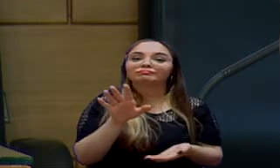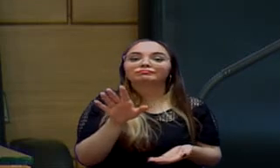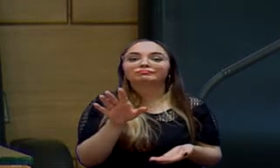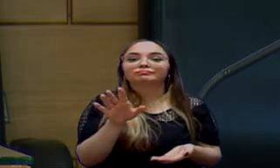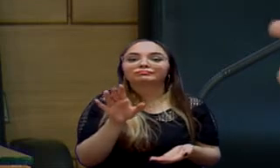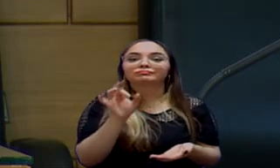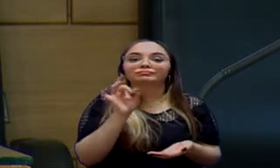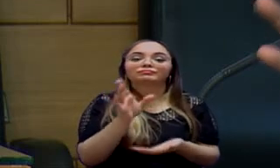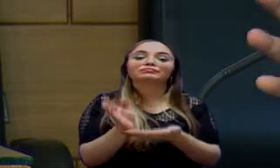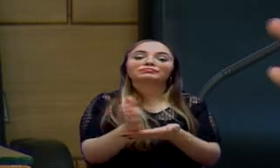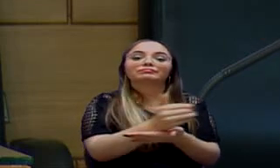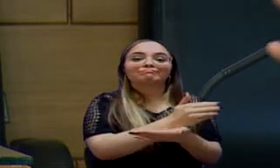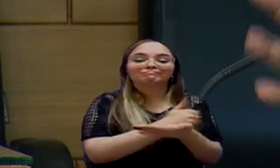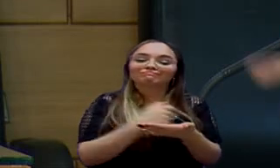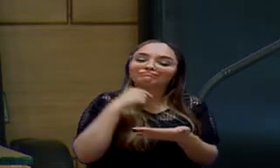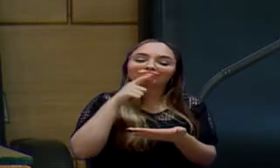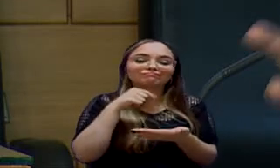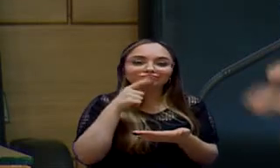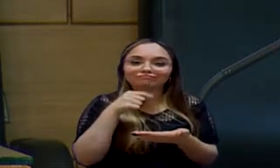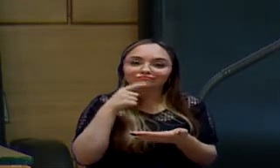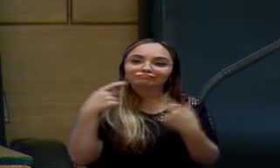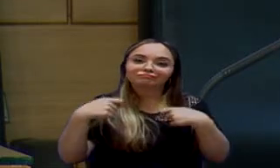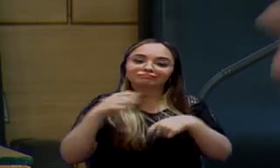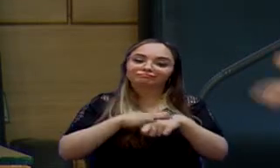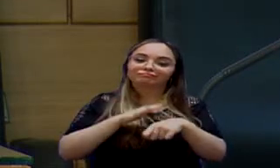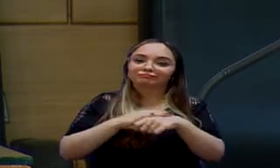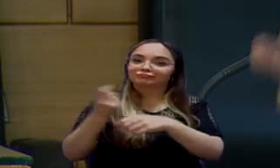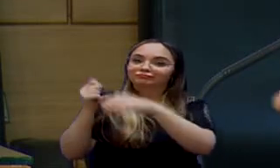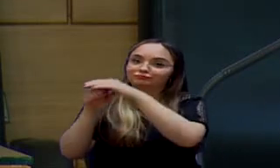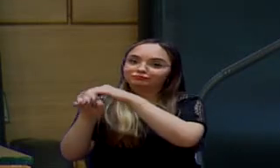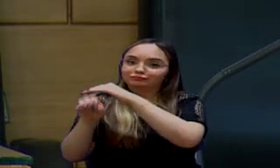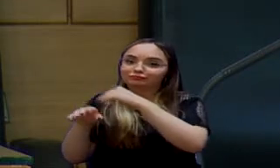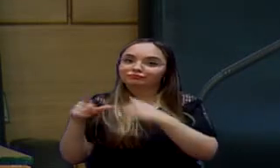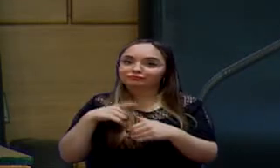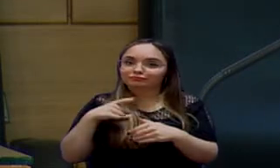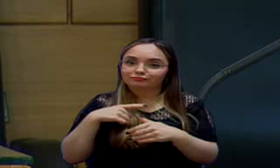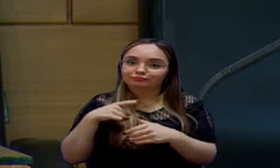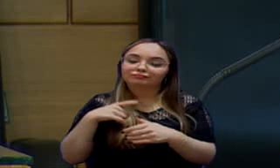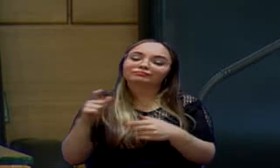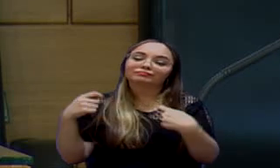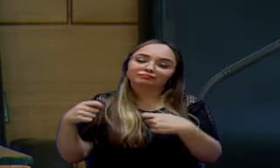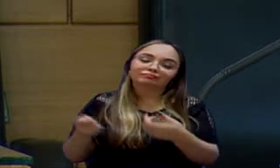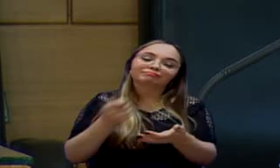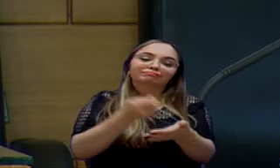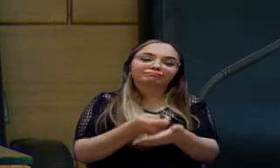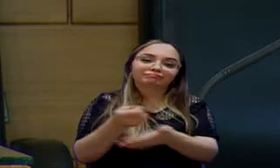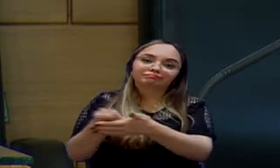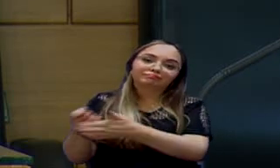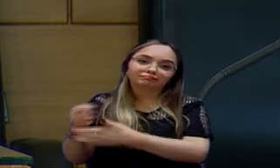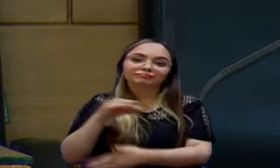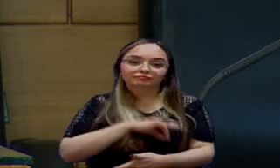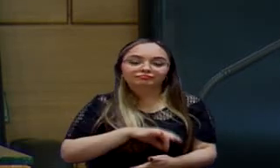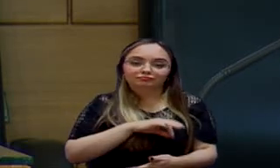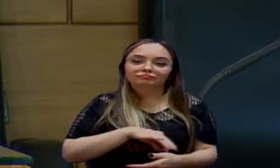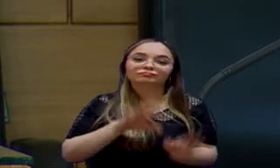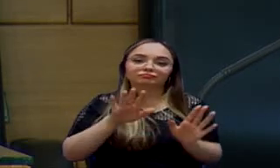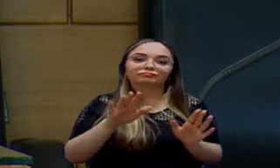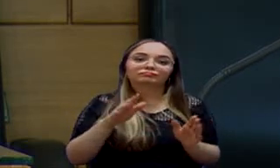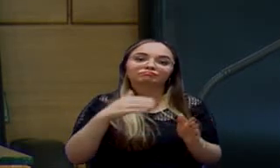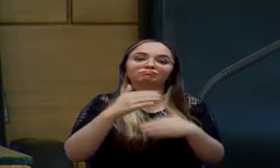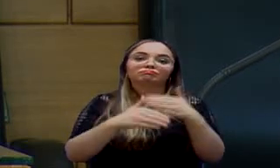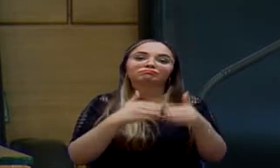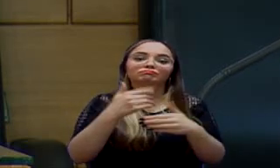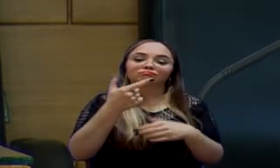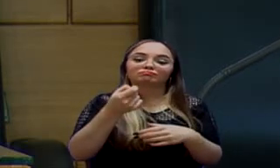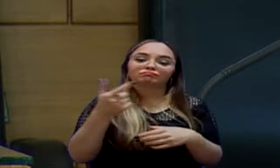o resultado dos rendimentos não dava a gente começou a tirar capital ou seja recurso envelhecido mas que graças a Deus no final do